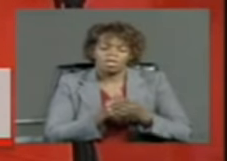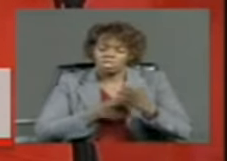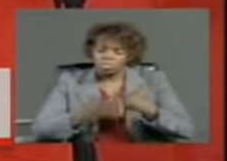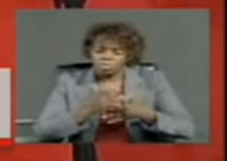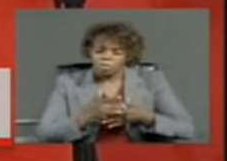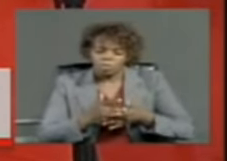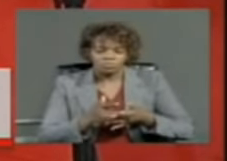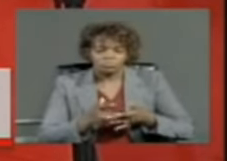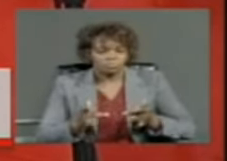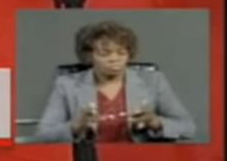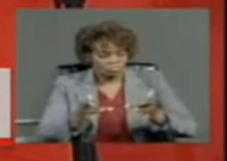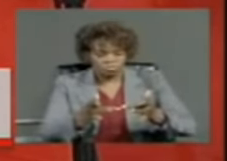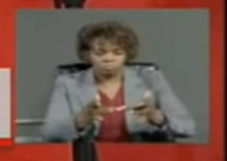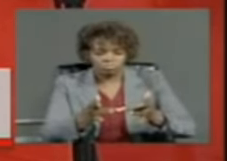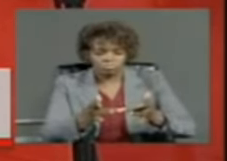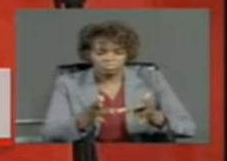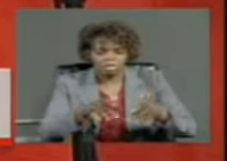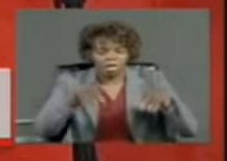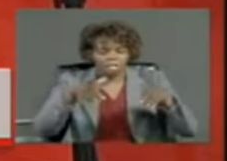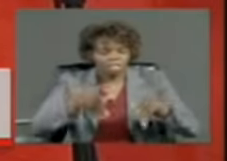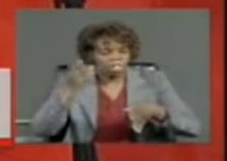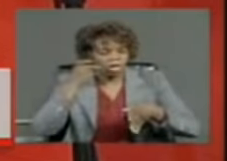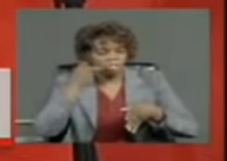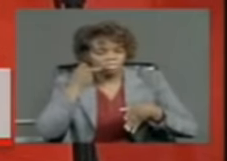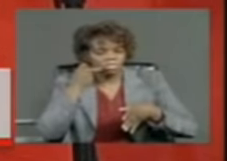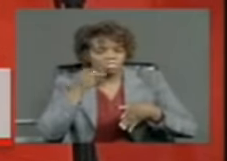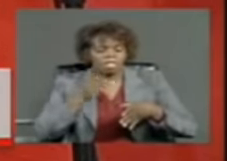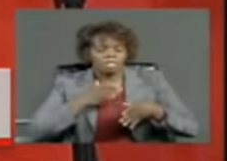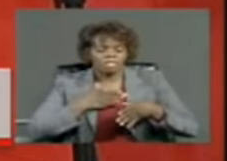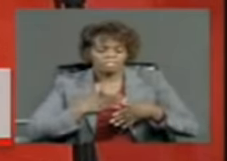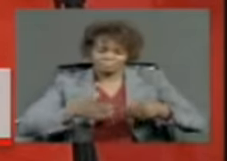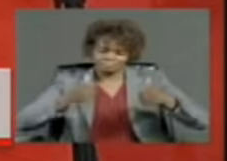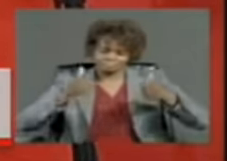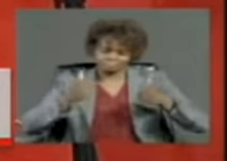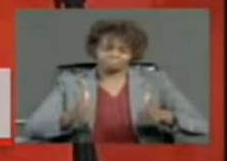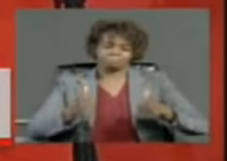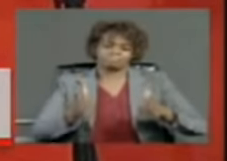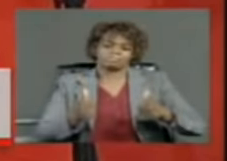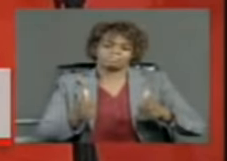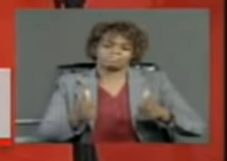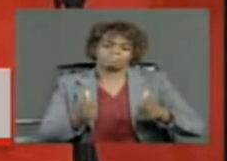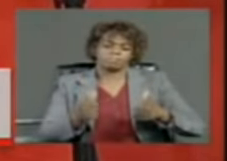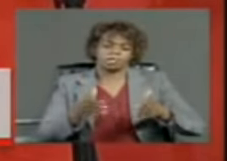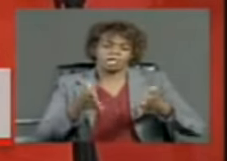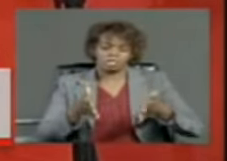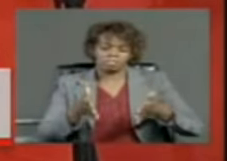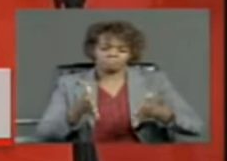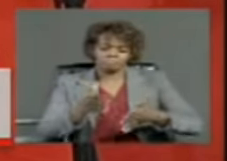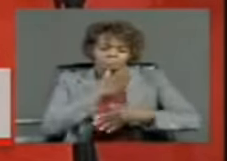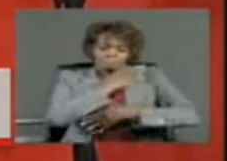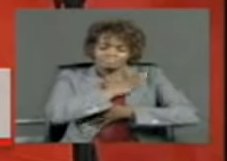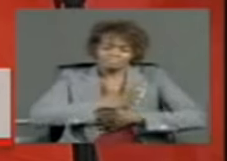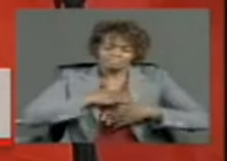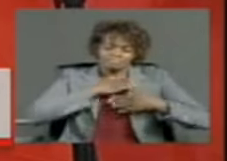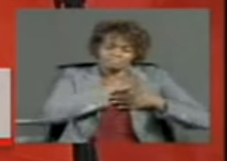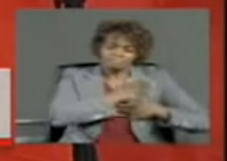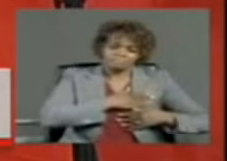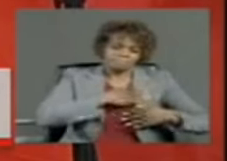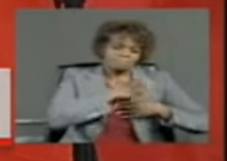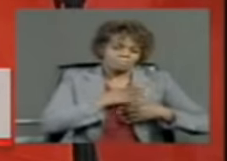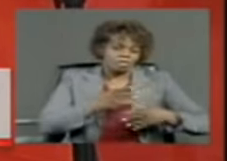bem no meio do povo Quimbundo, meu pai é Quimbundo, a minha mãe é Umbundo. Portanto, não há